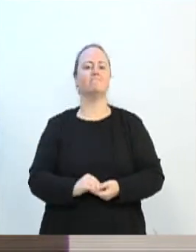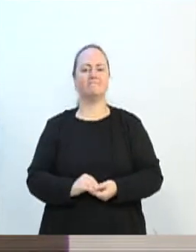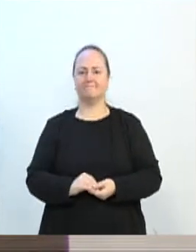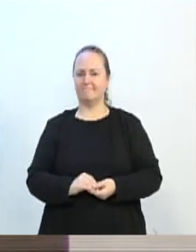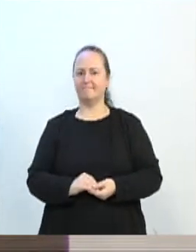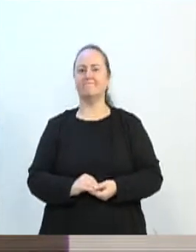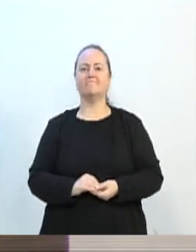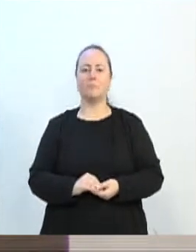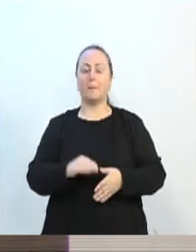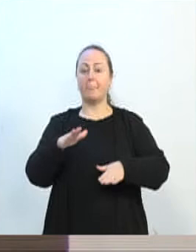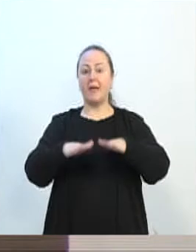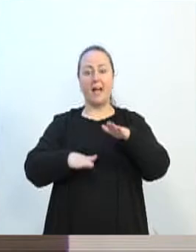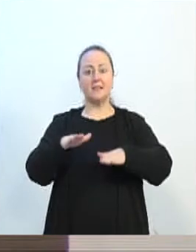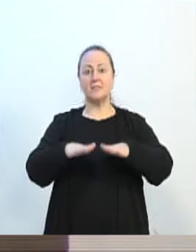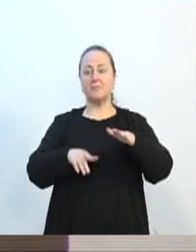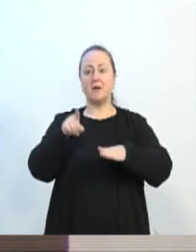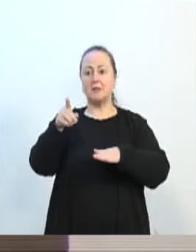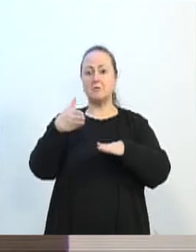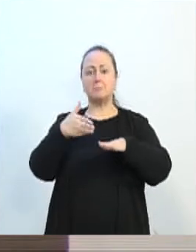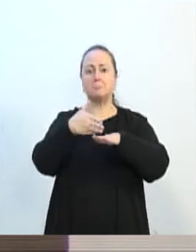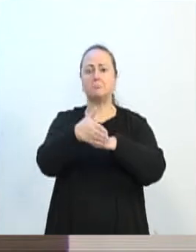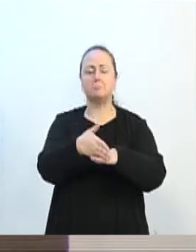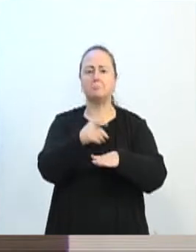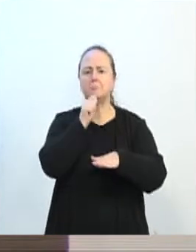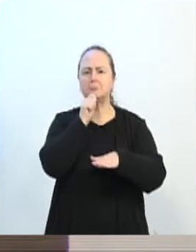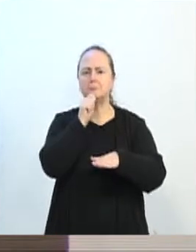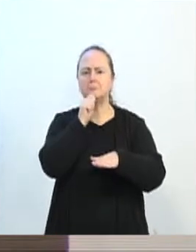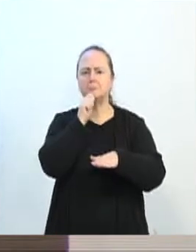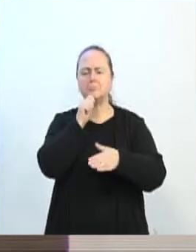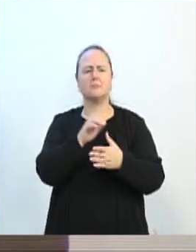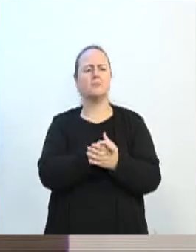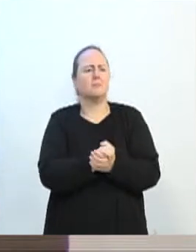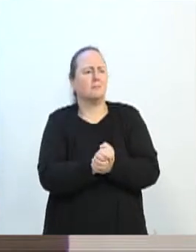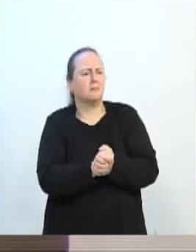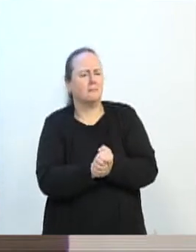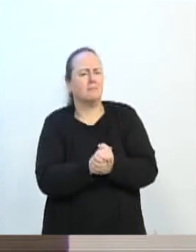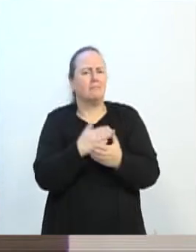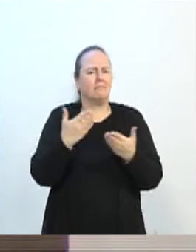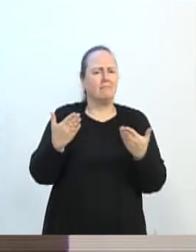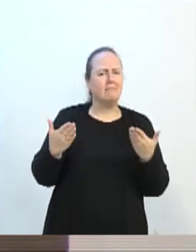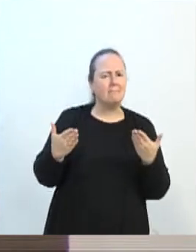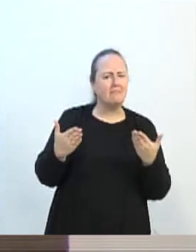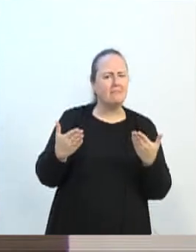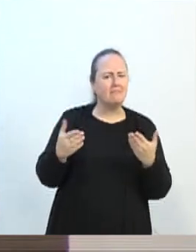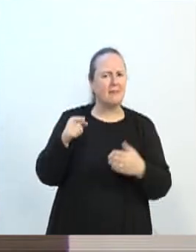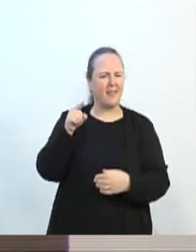ensaio. Então perguntamos, isso é lapso de memória?